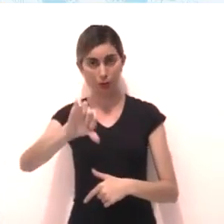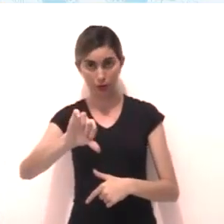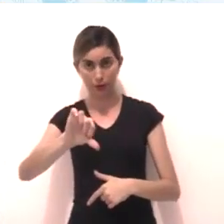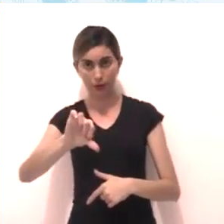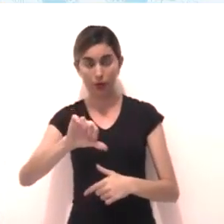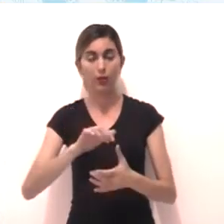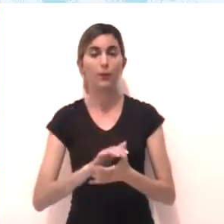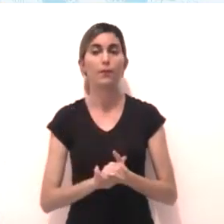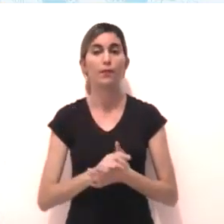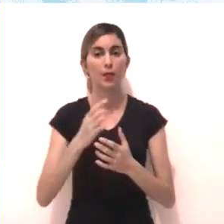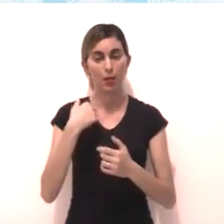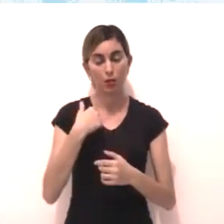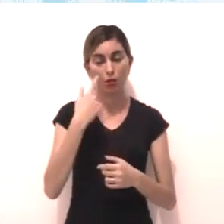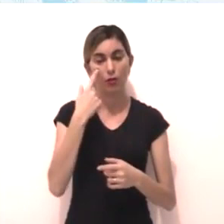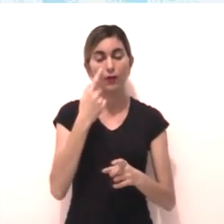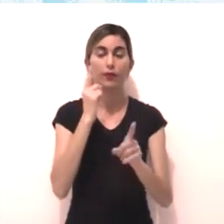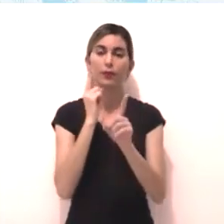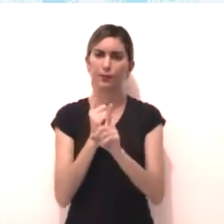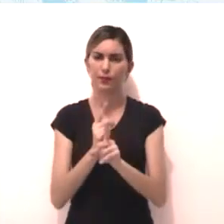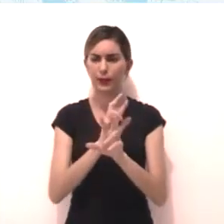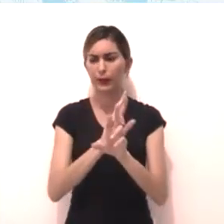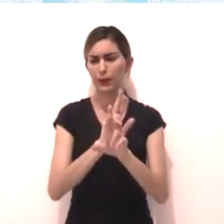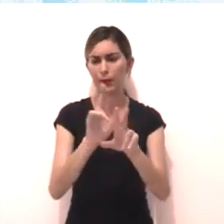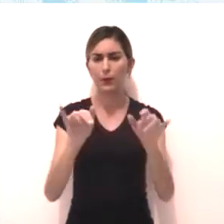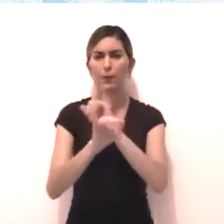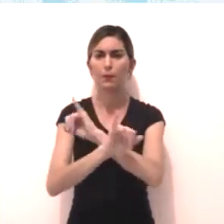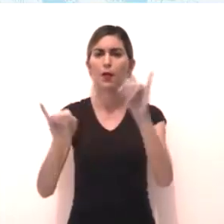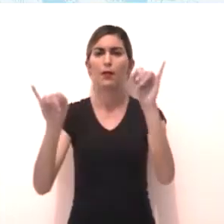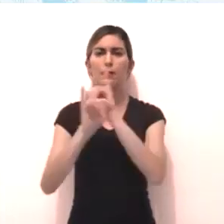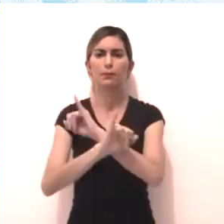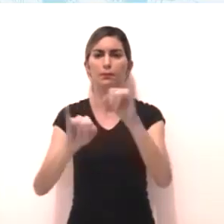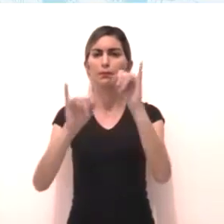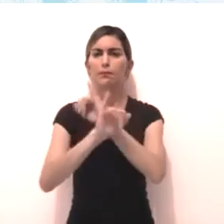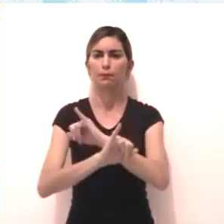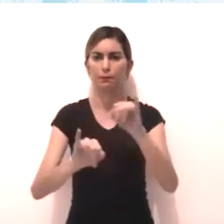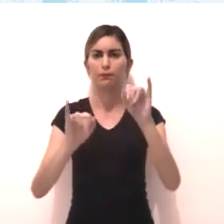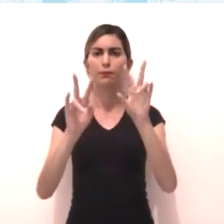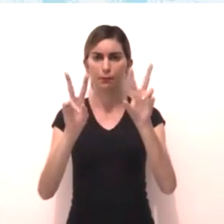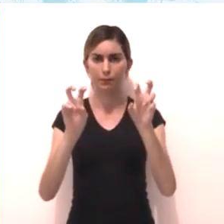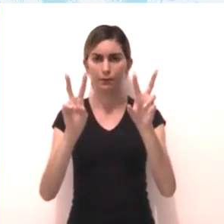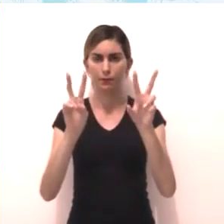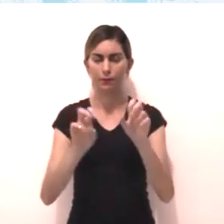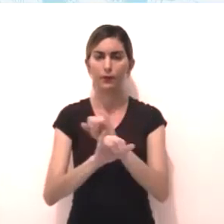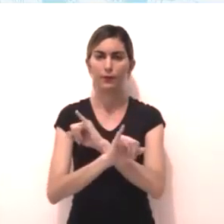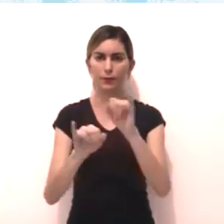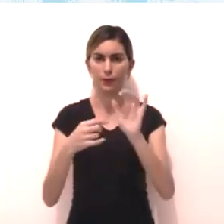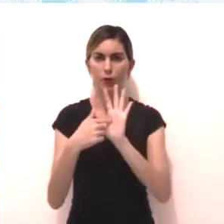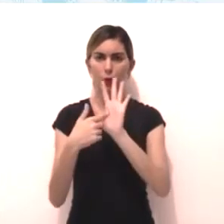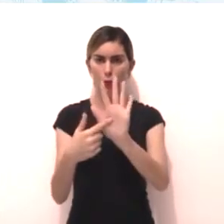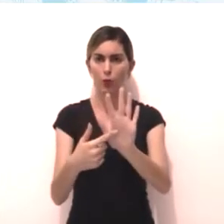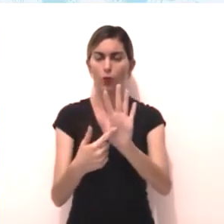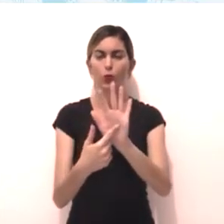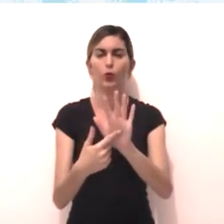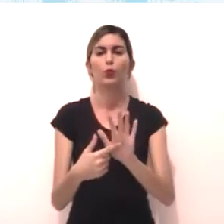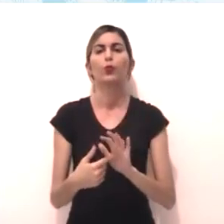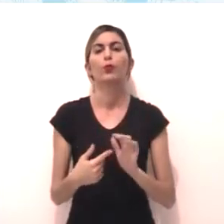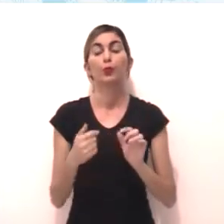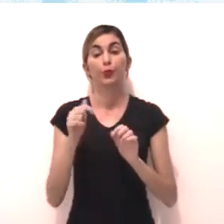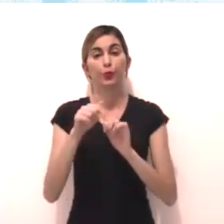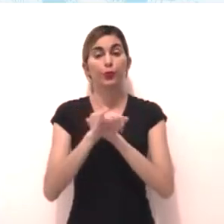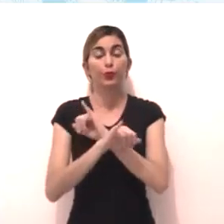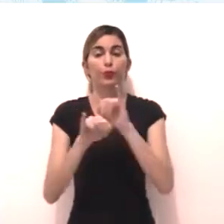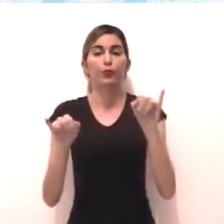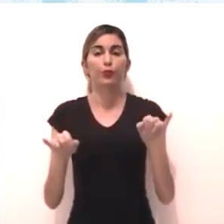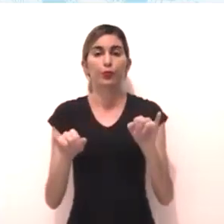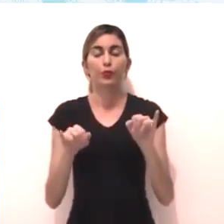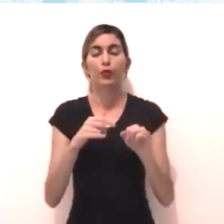2019, a gente vai encontrar várias notícias falando sobre esse tema. Essa notícia que eu estou trazendo para vocês foi a notícia